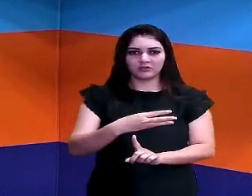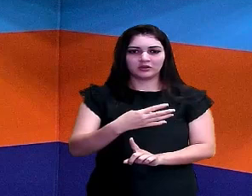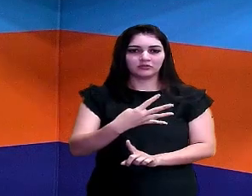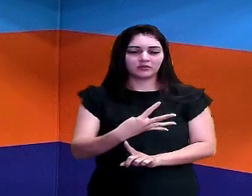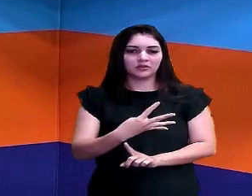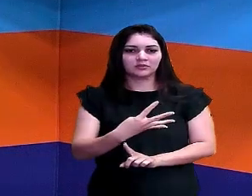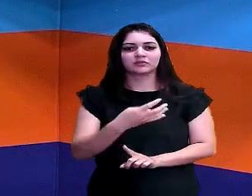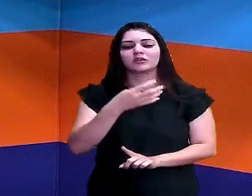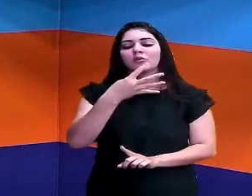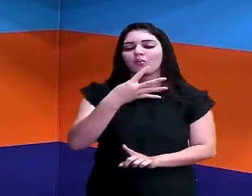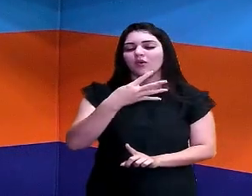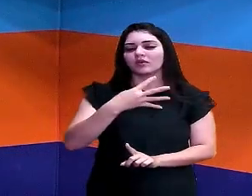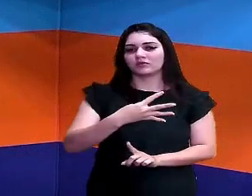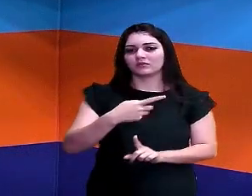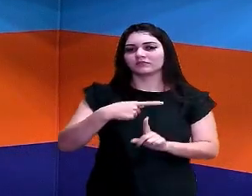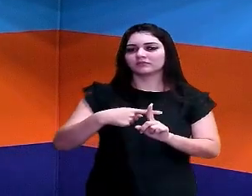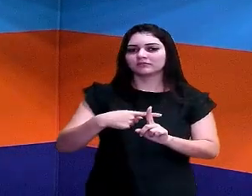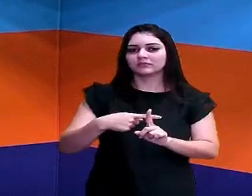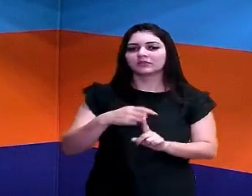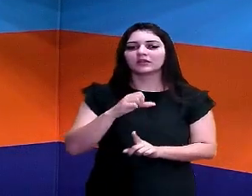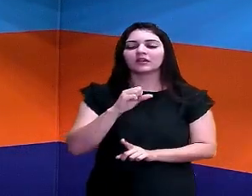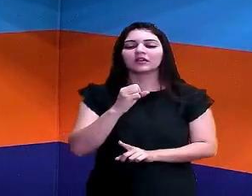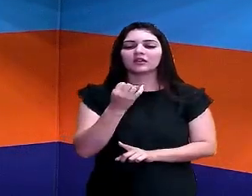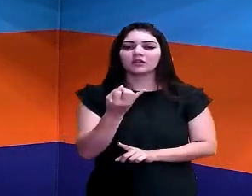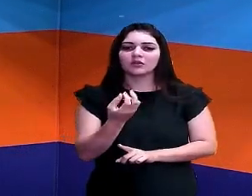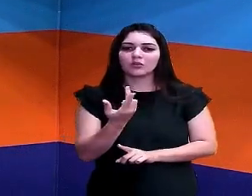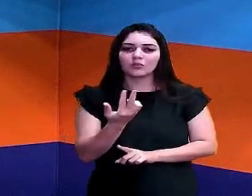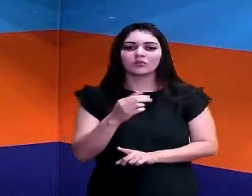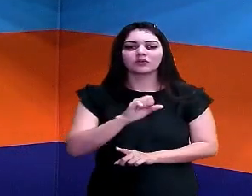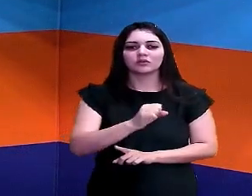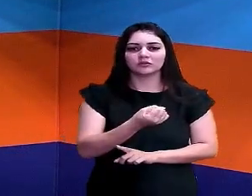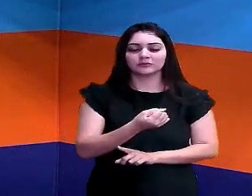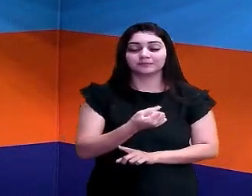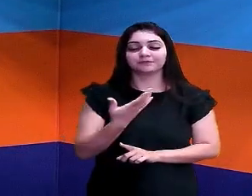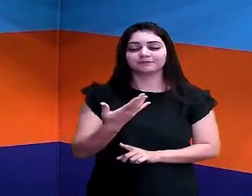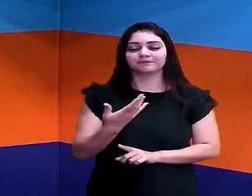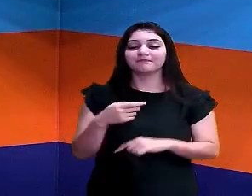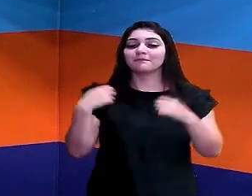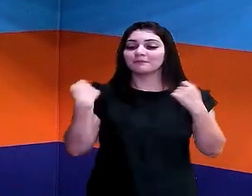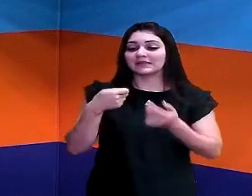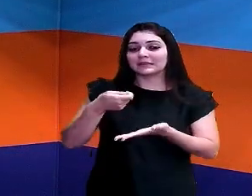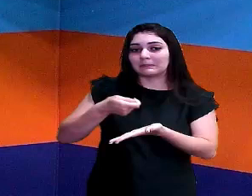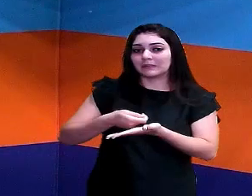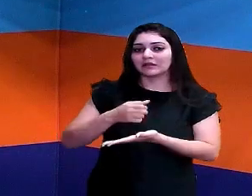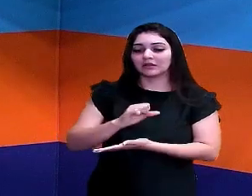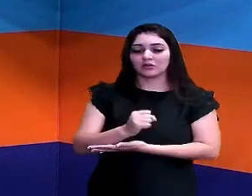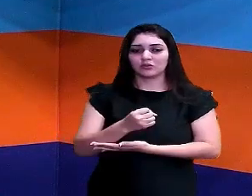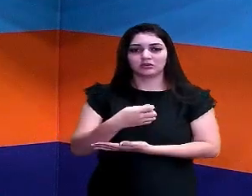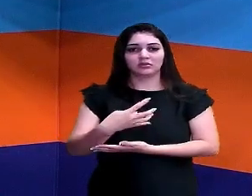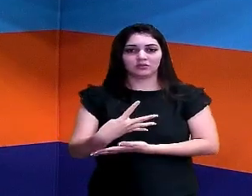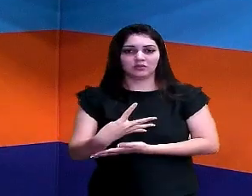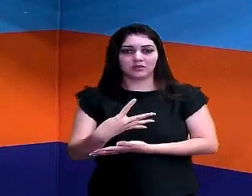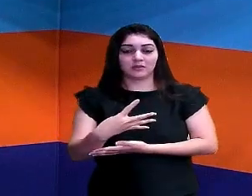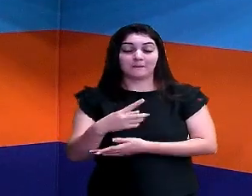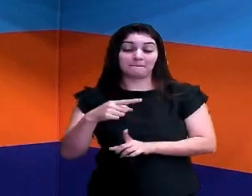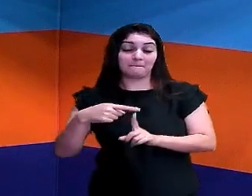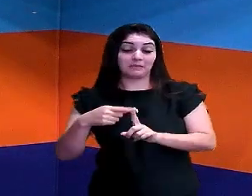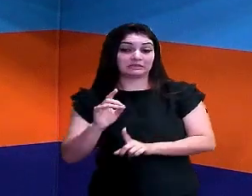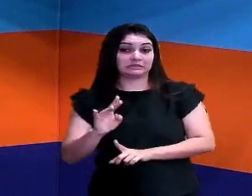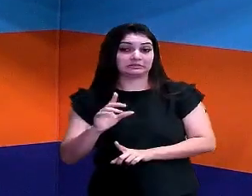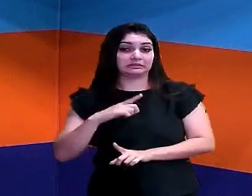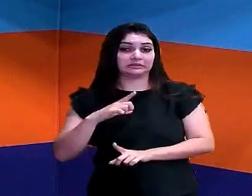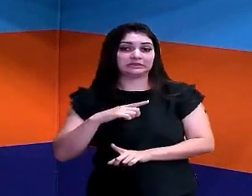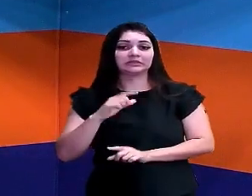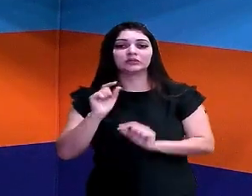mais 4, 8. Então, ele está devendo R$84. Mas ele só tem 70,